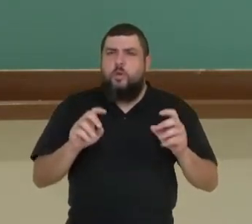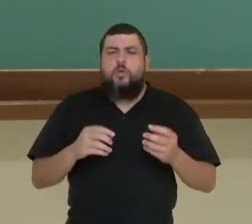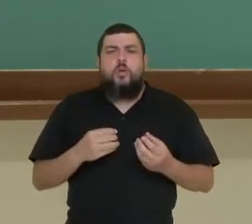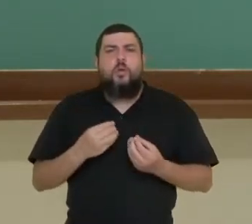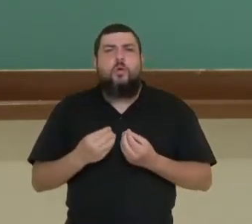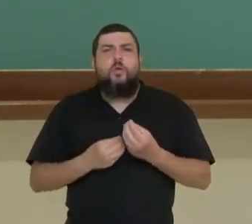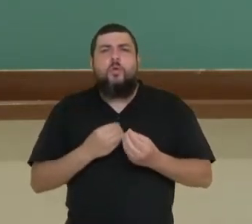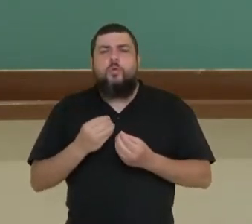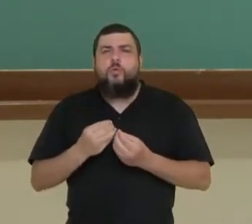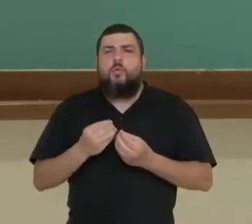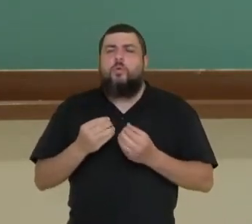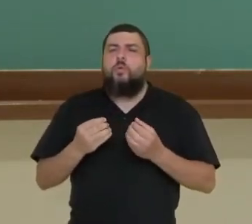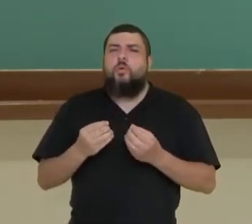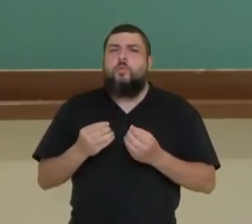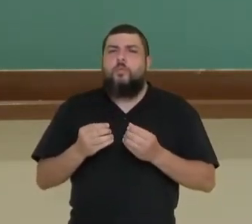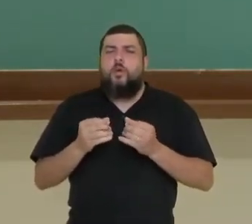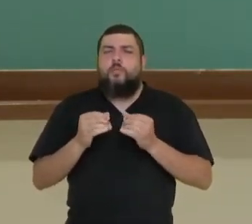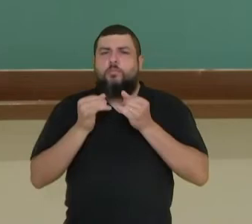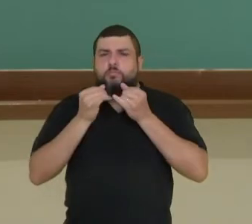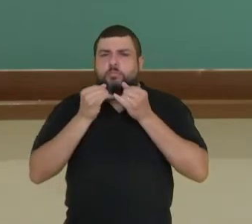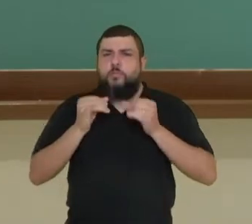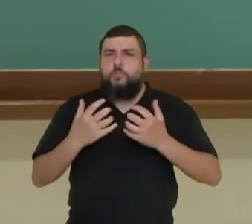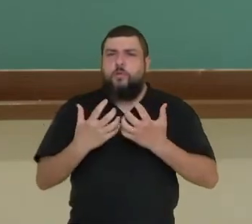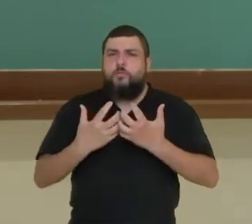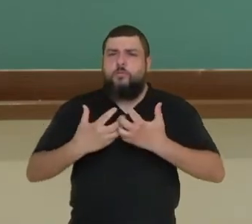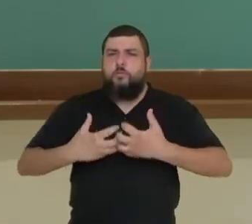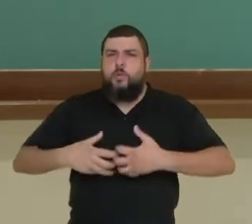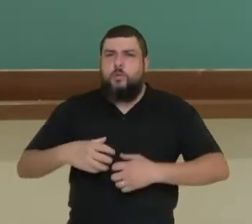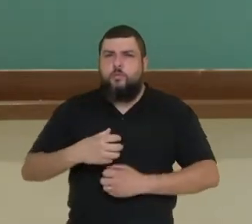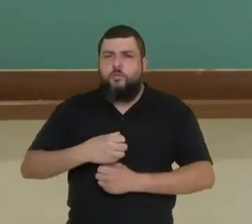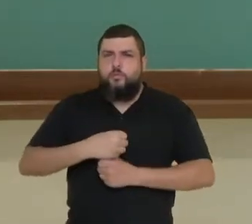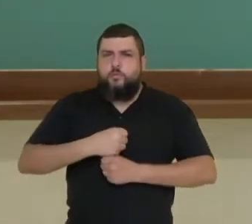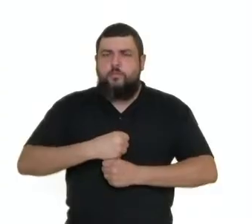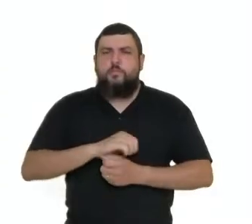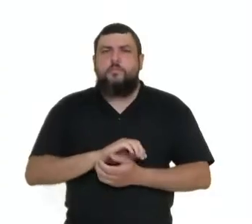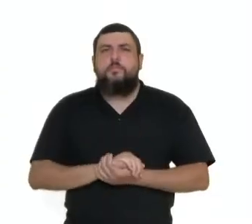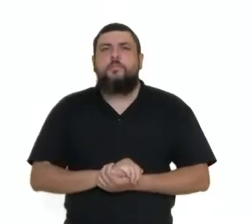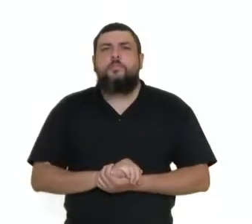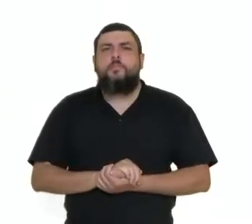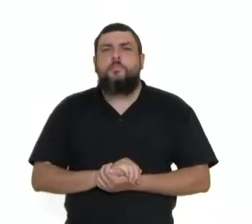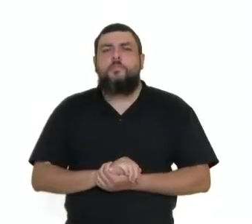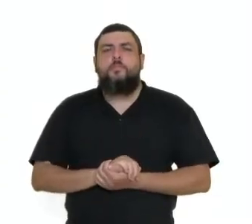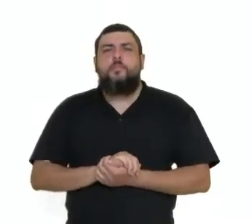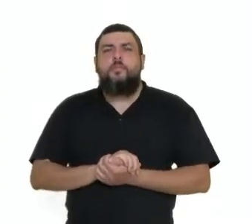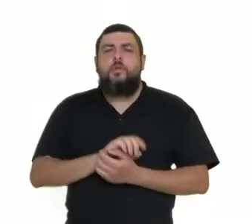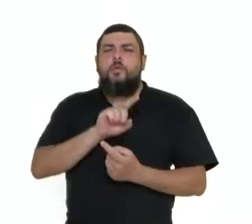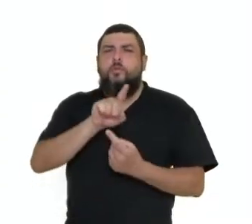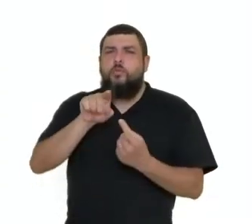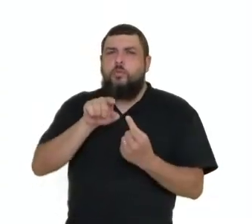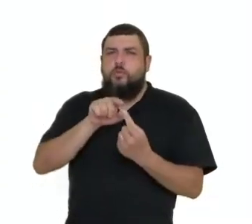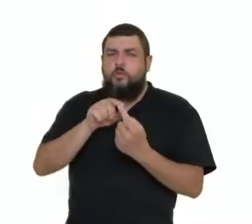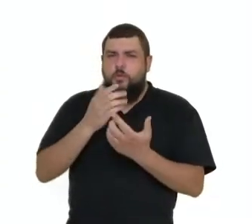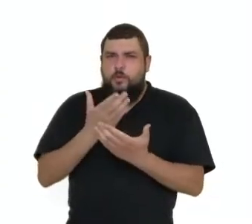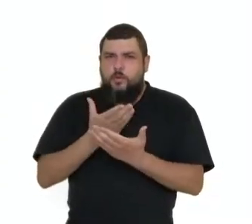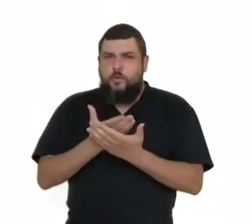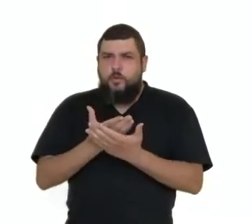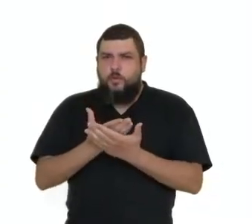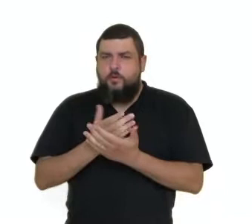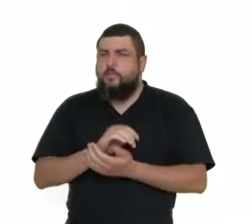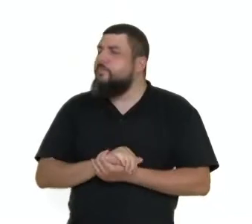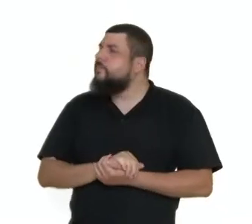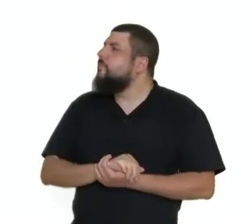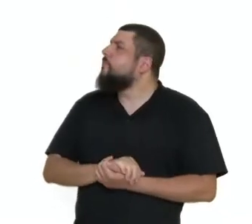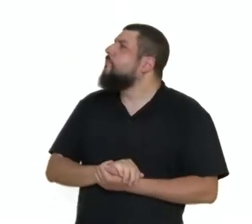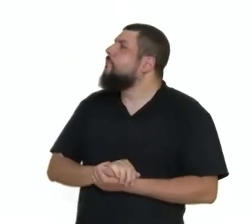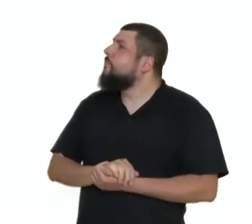da energia mecânica, beleza? Então, vamos lá. Nosso objetivo, compreender e aprimorar o conhecimento